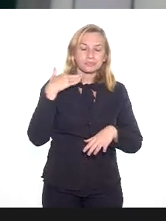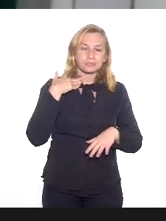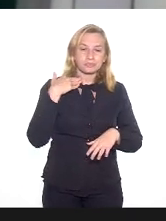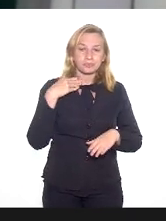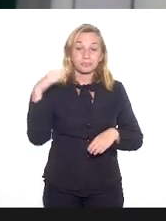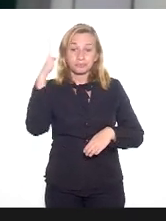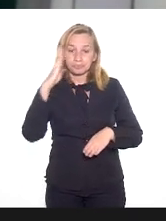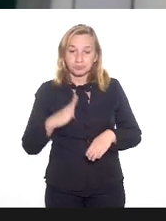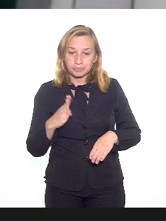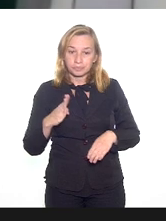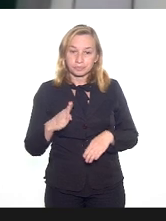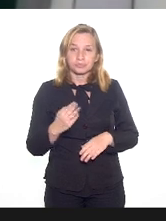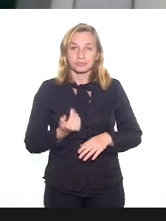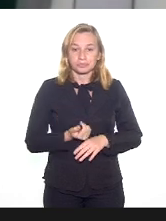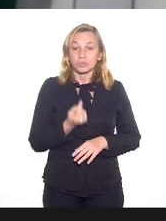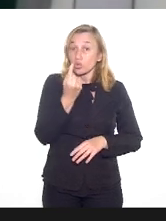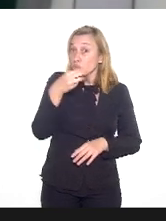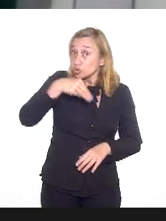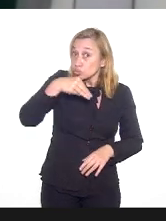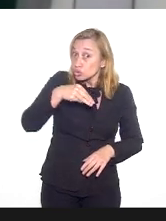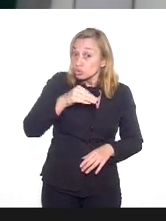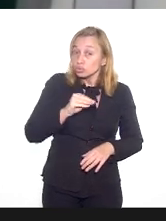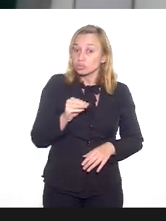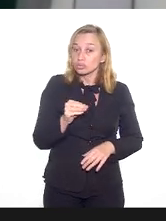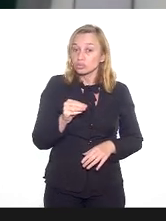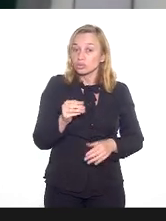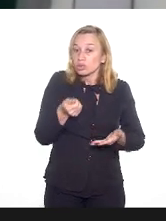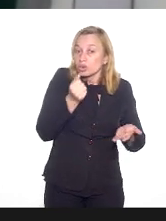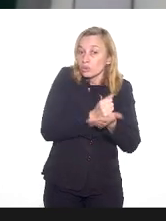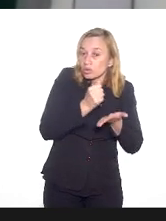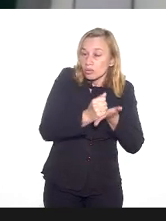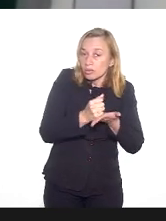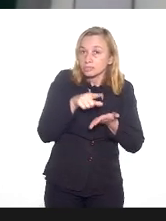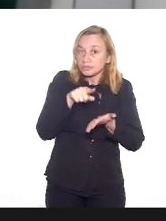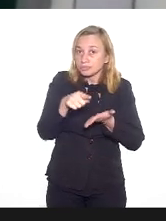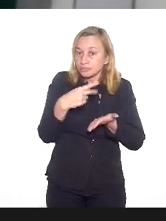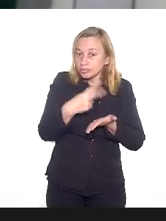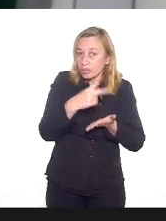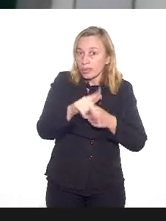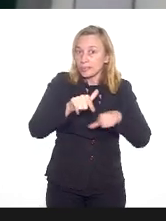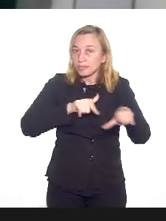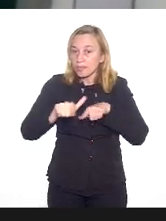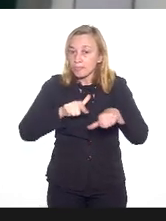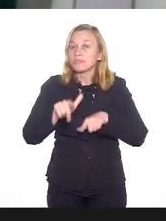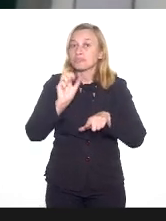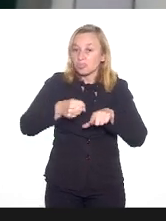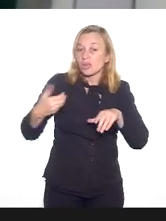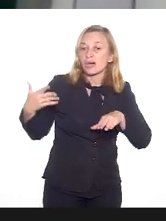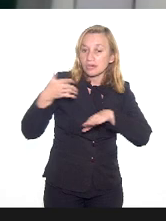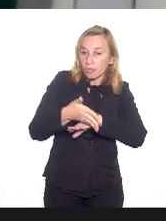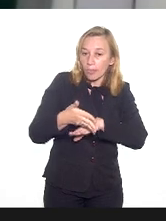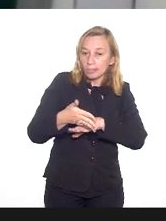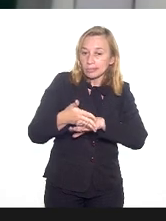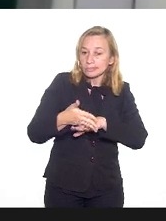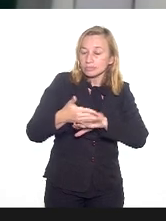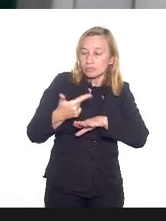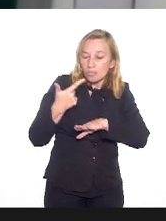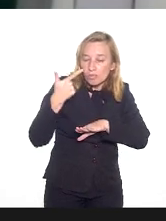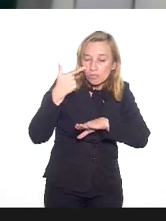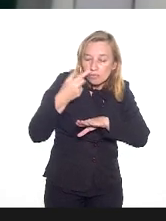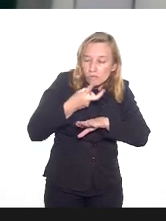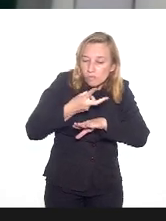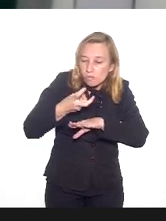né, uma minuta do contrato dessa operação chegou, sim, a ser apreciada